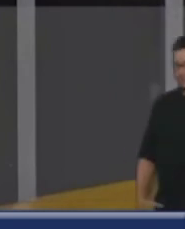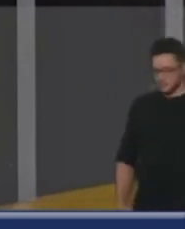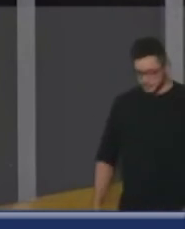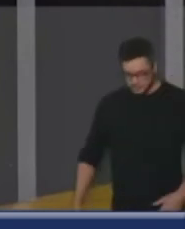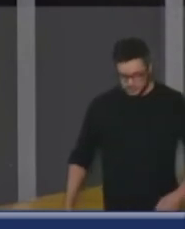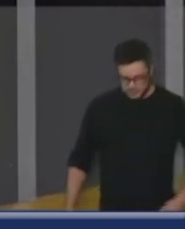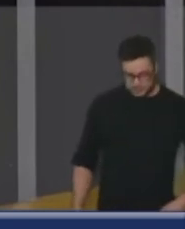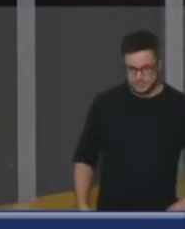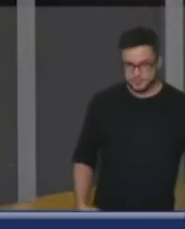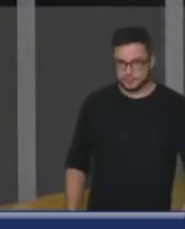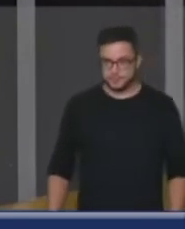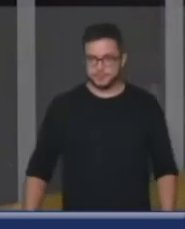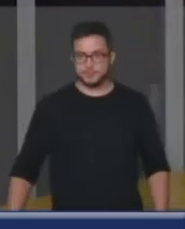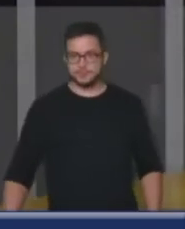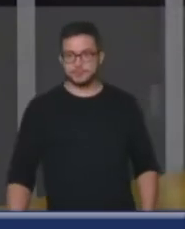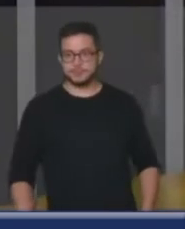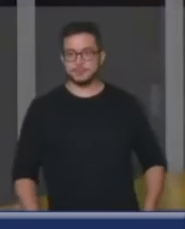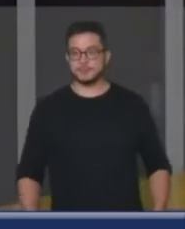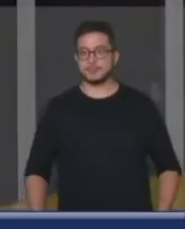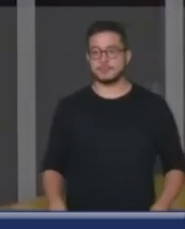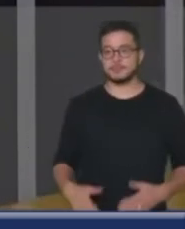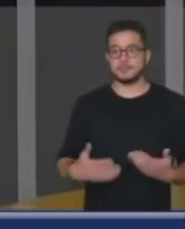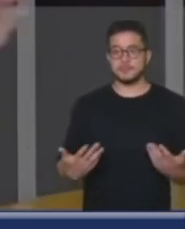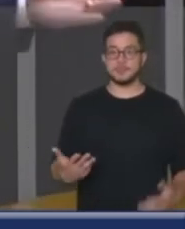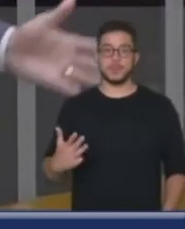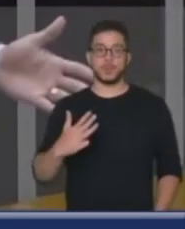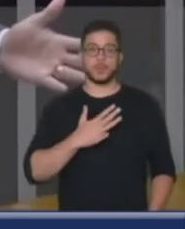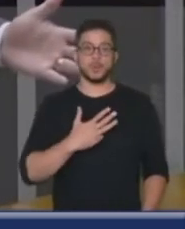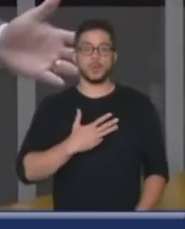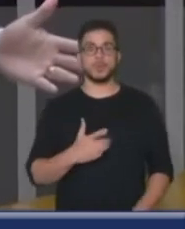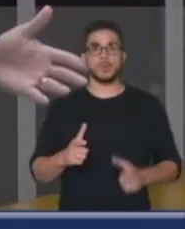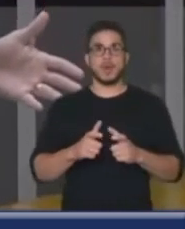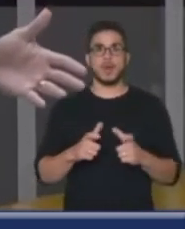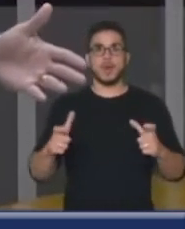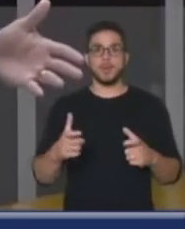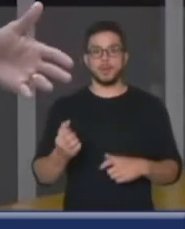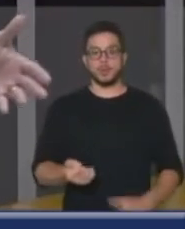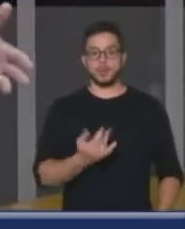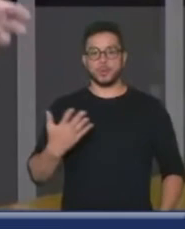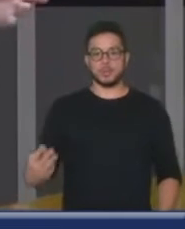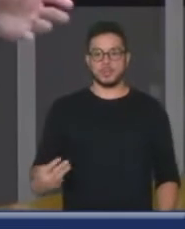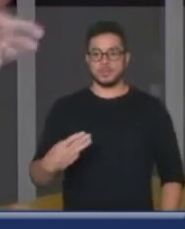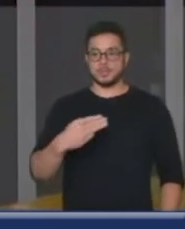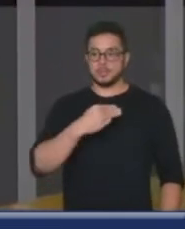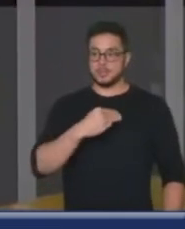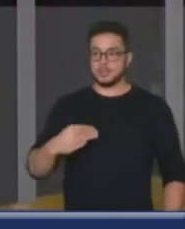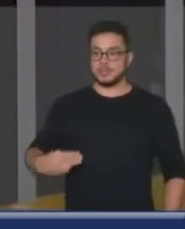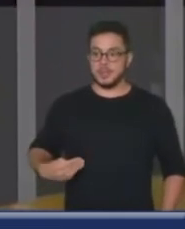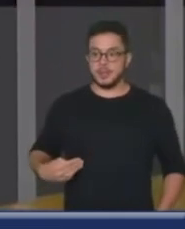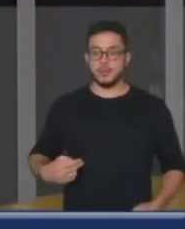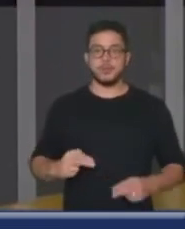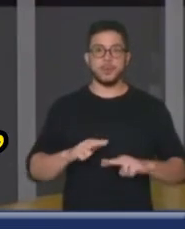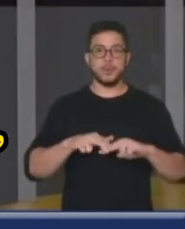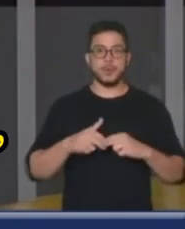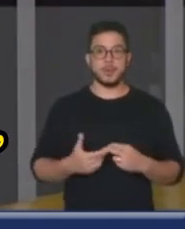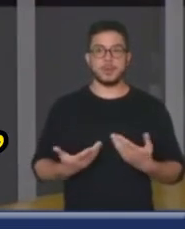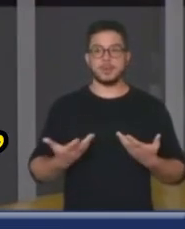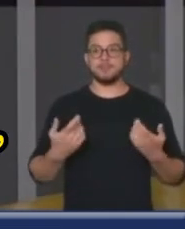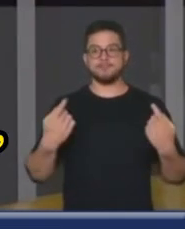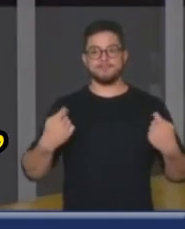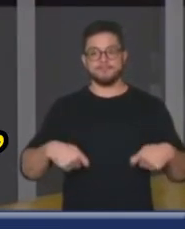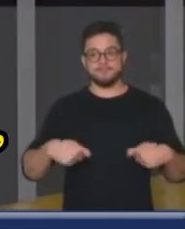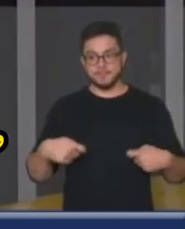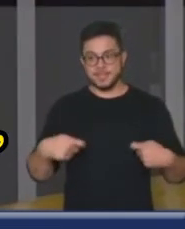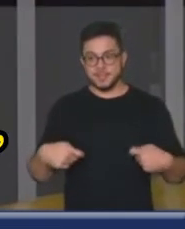São 37 ministérios para poder estar acolhendo a sua base e conseguir ter as